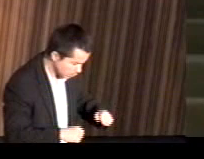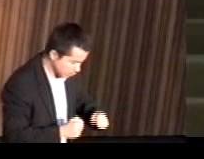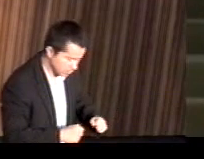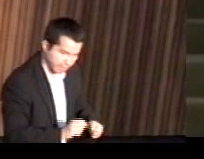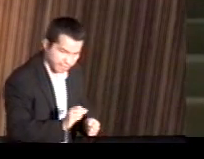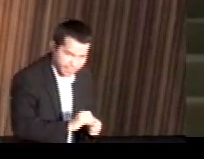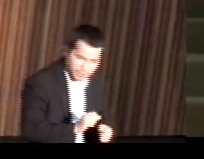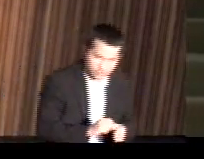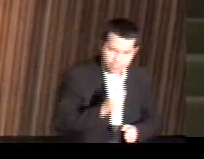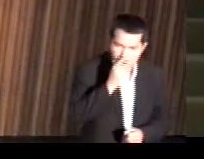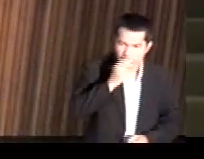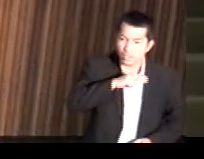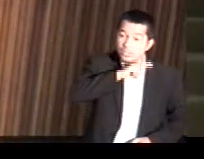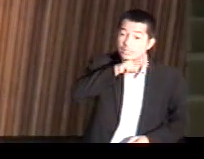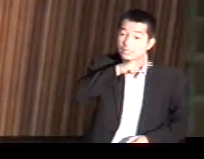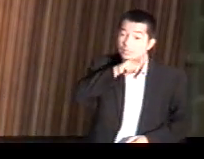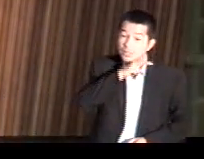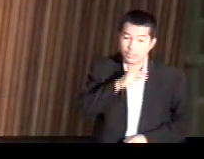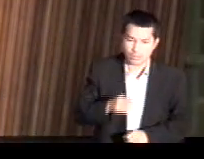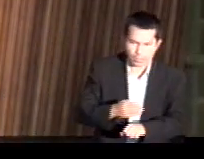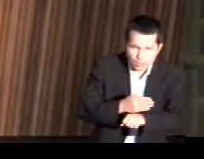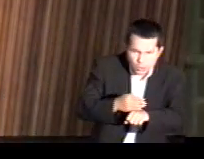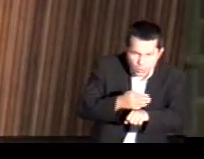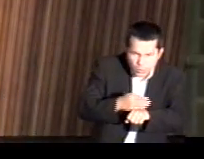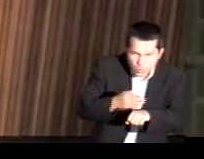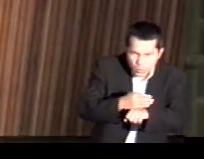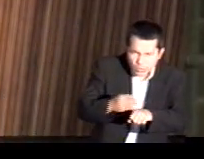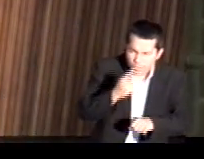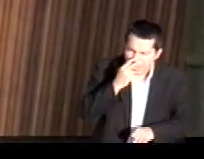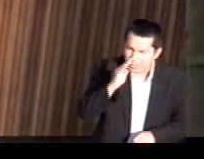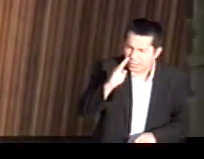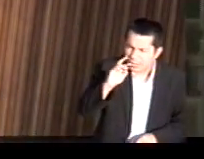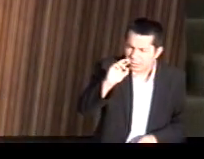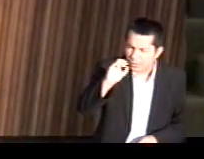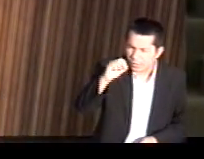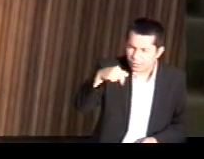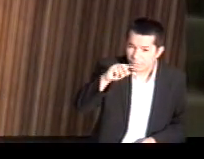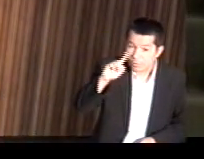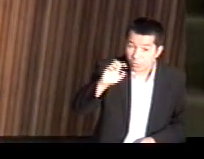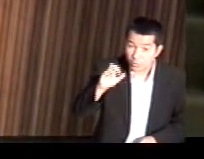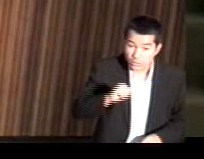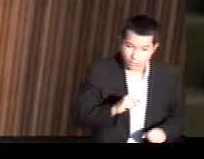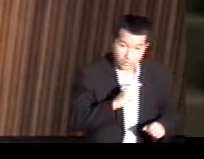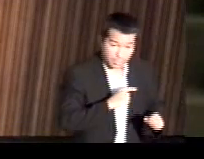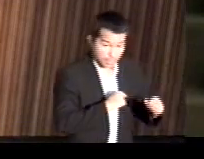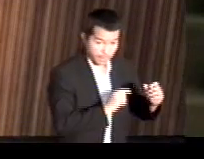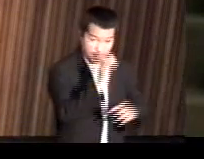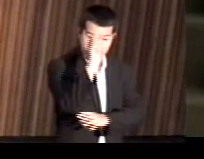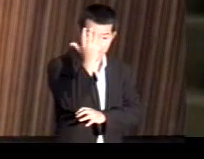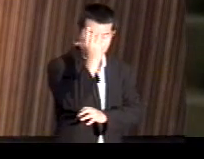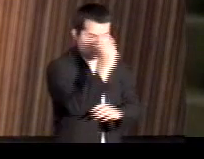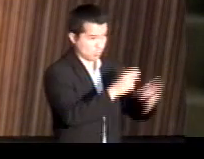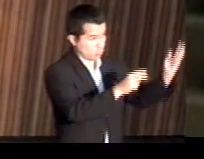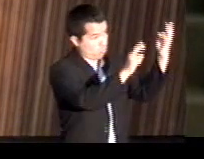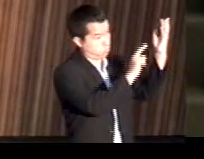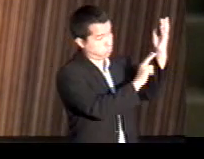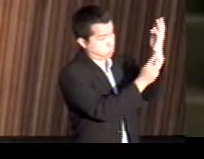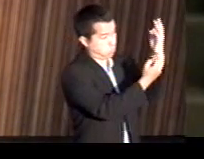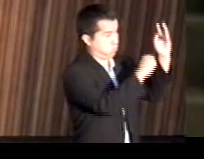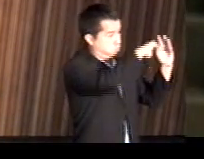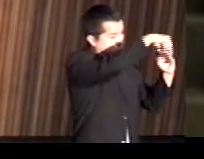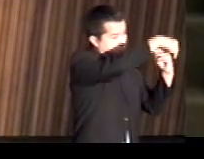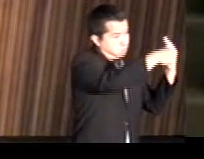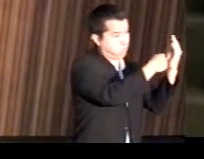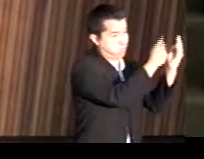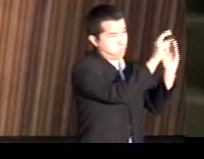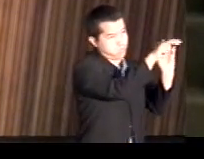é um tipo do sacrifício de Jesus, e isso é descrito para a gente em João 3,16, onde